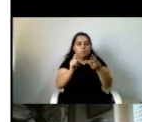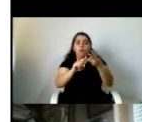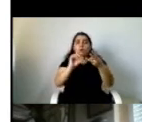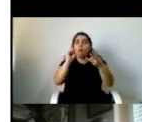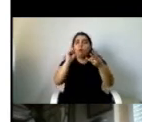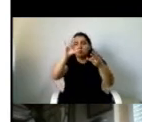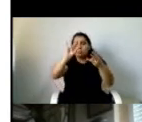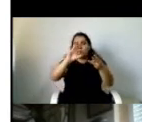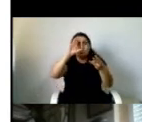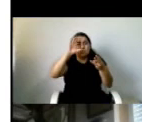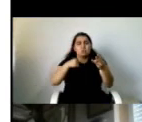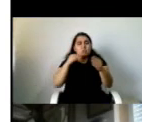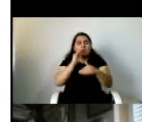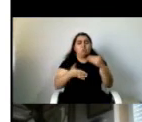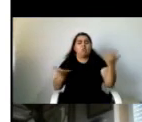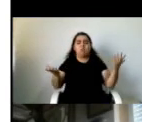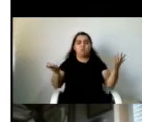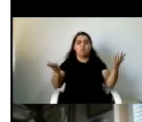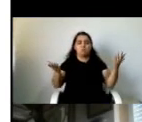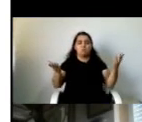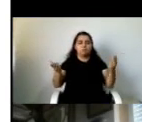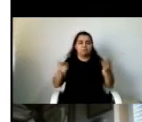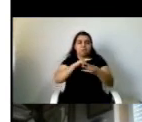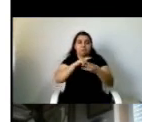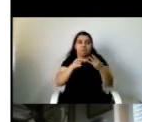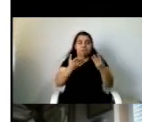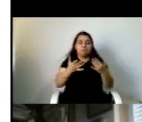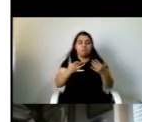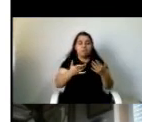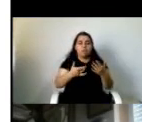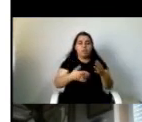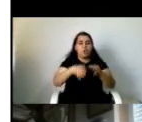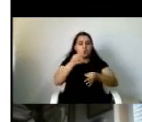ou elas não sabem sequer o que aconteceu. Portanto, a justiça é lenta